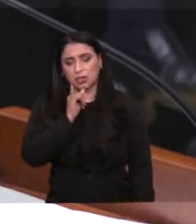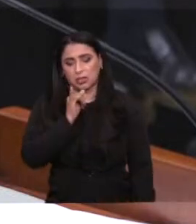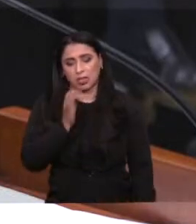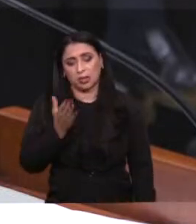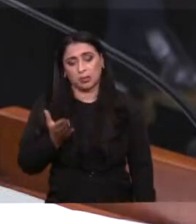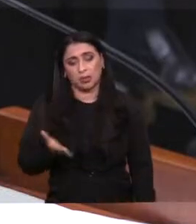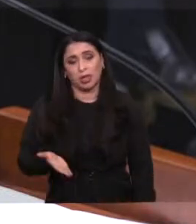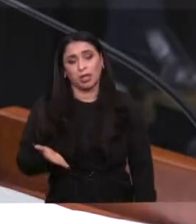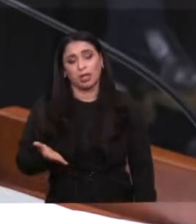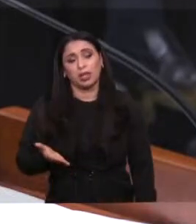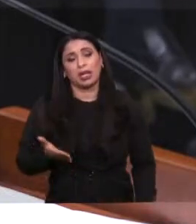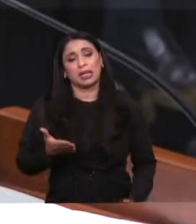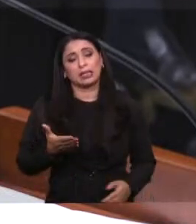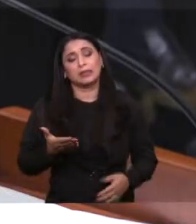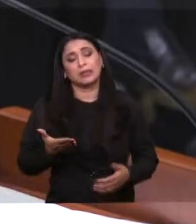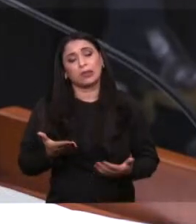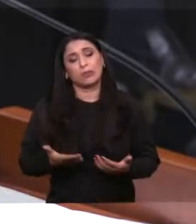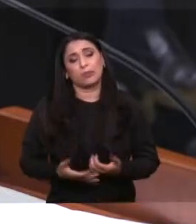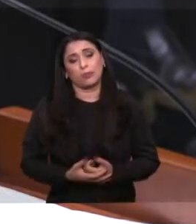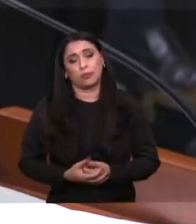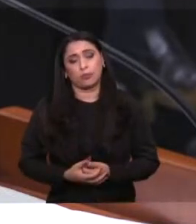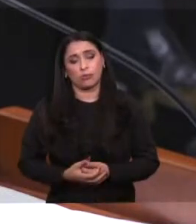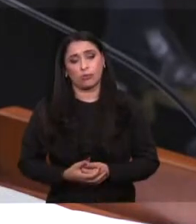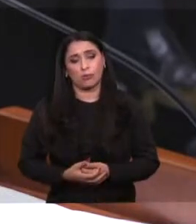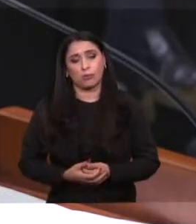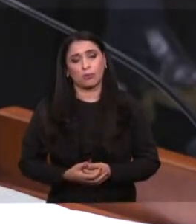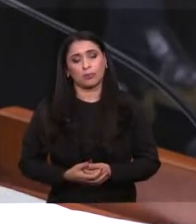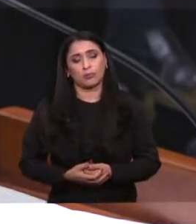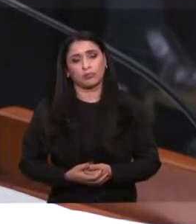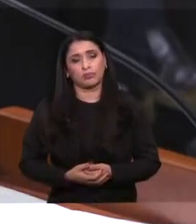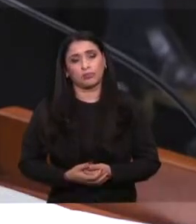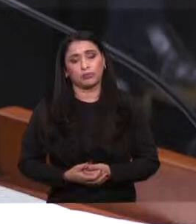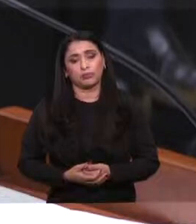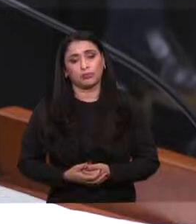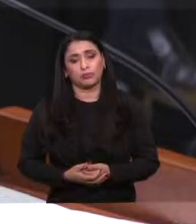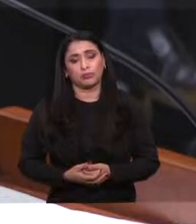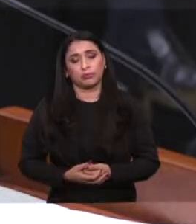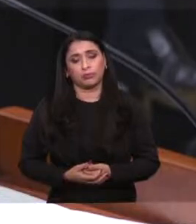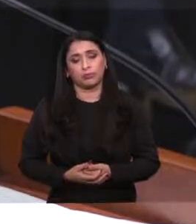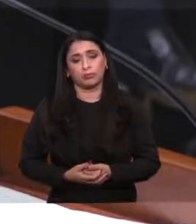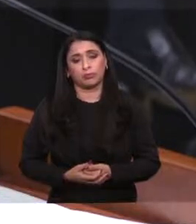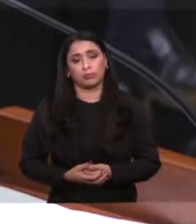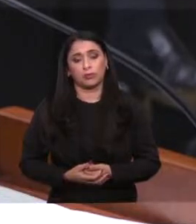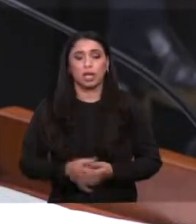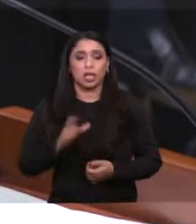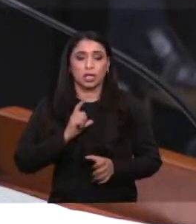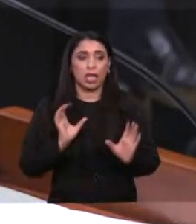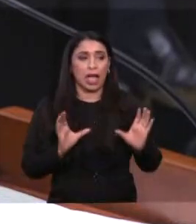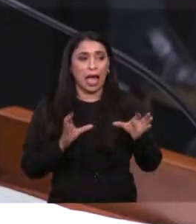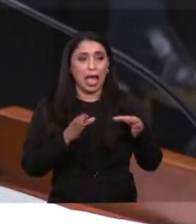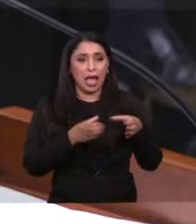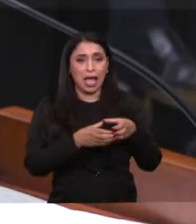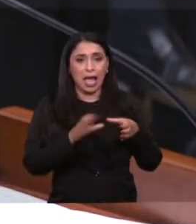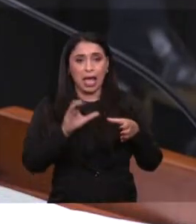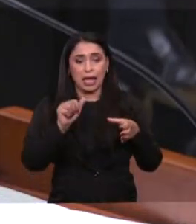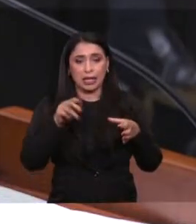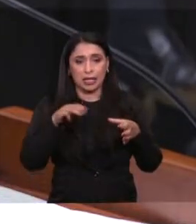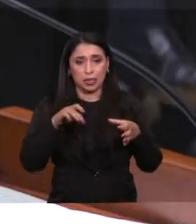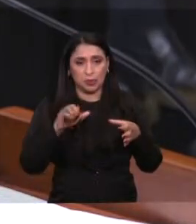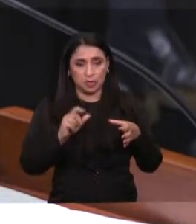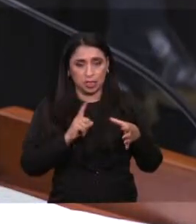exemplo, através ou por meio das câmaras de coordenação e revisão.